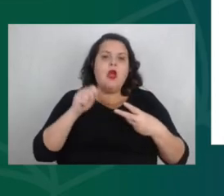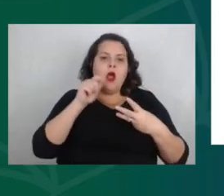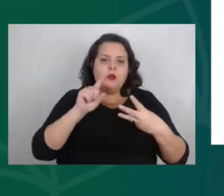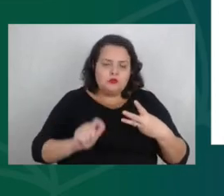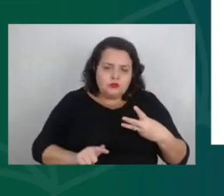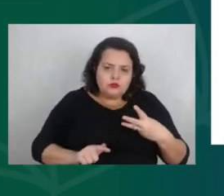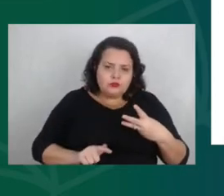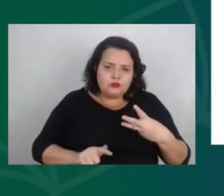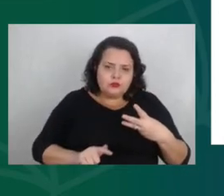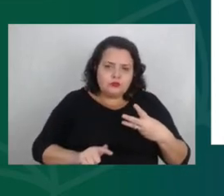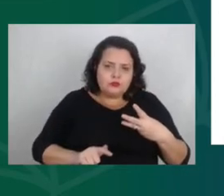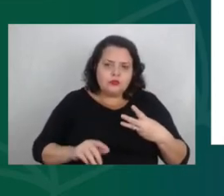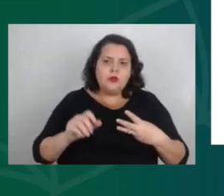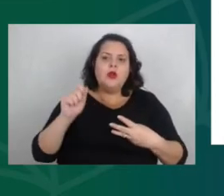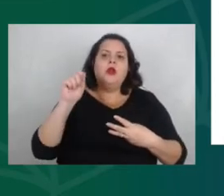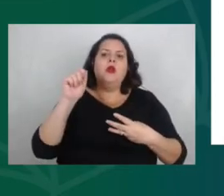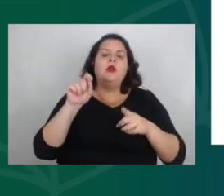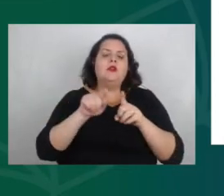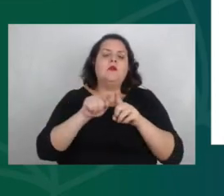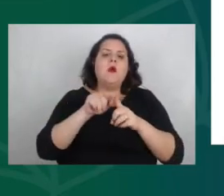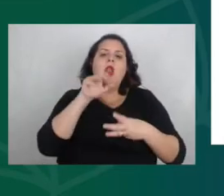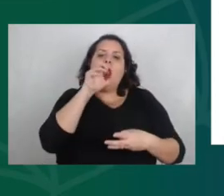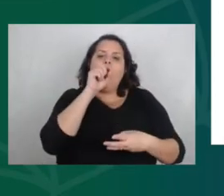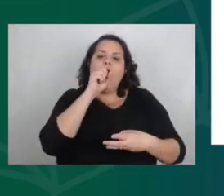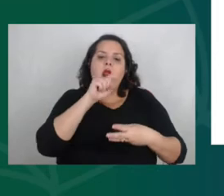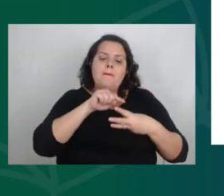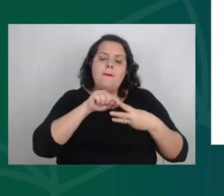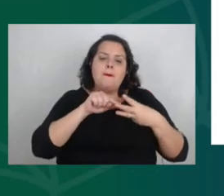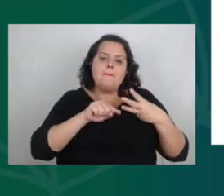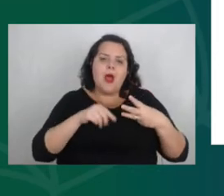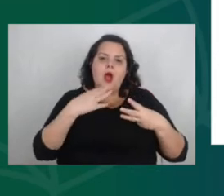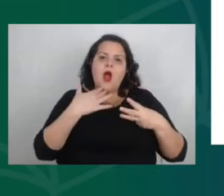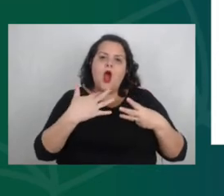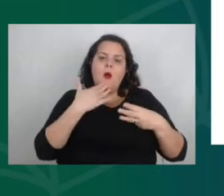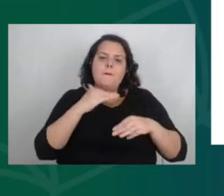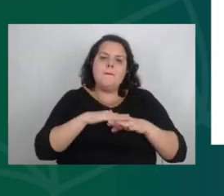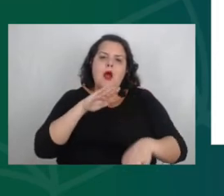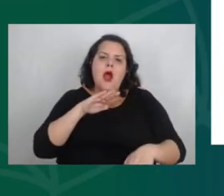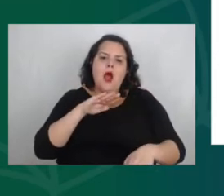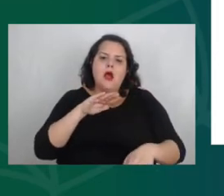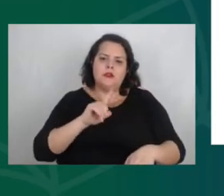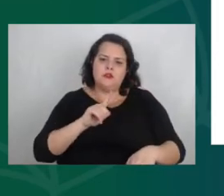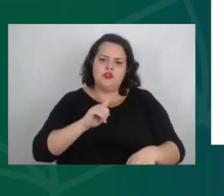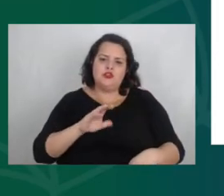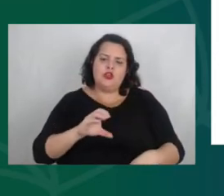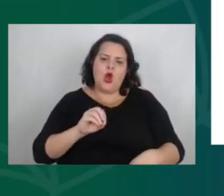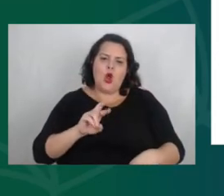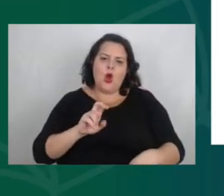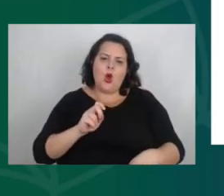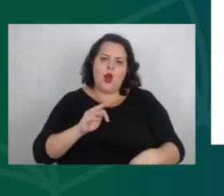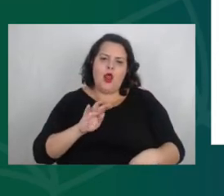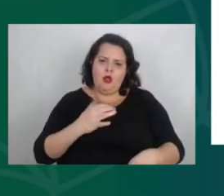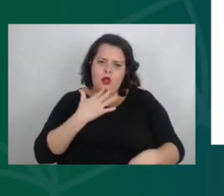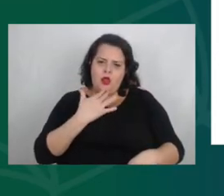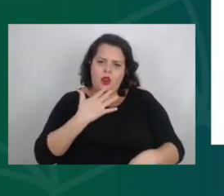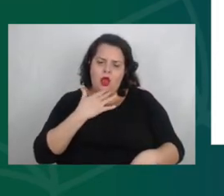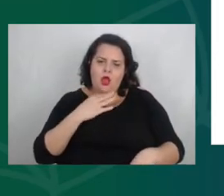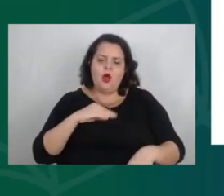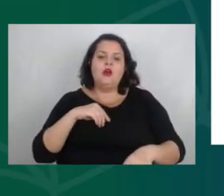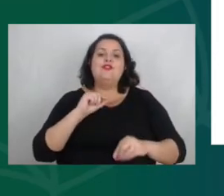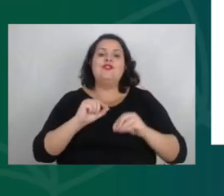mas esses eram os principais. E analisando essas amostras inicialmente em salmonela,